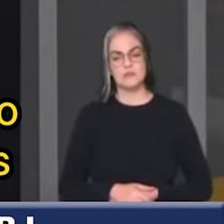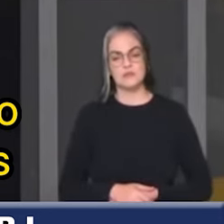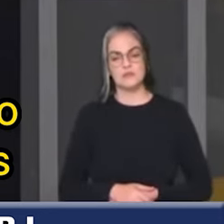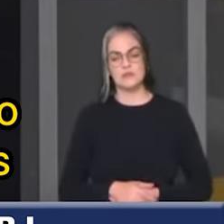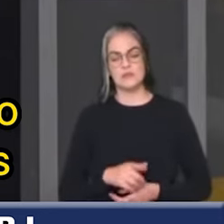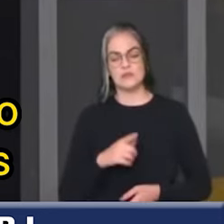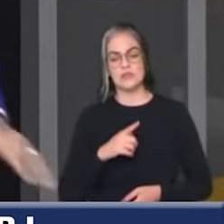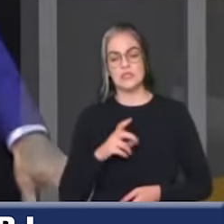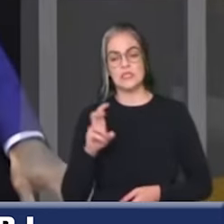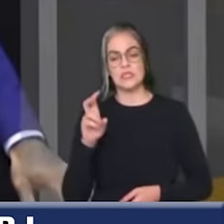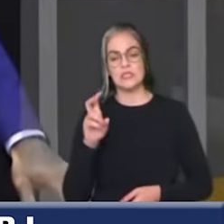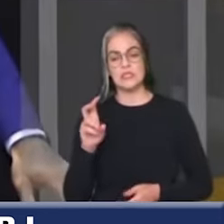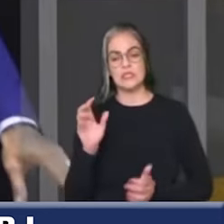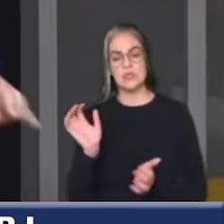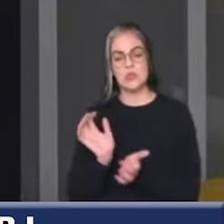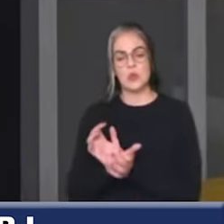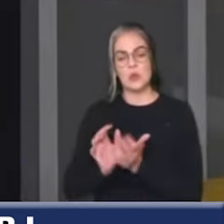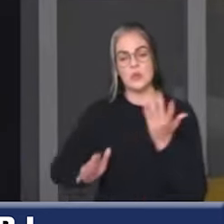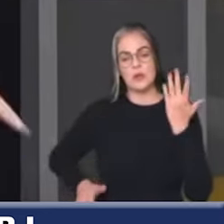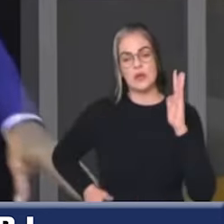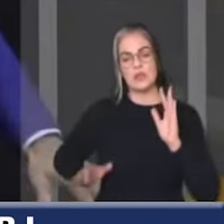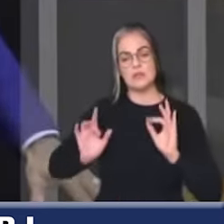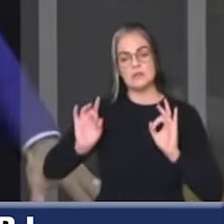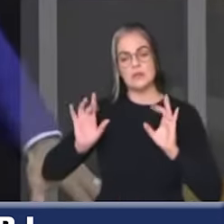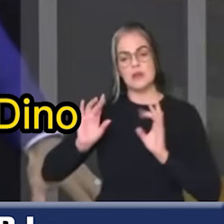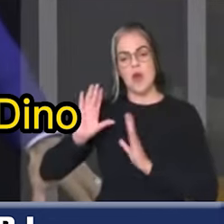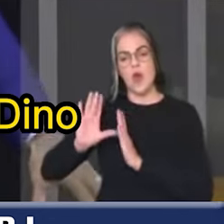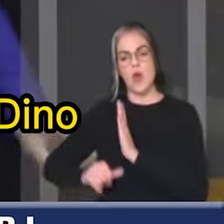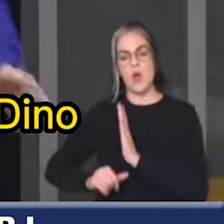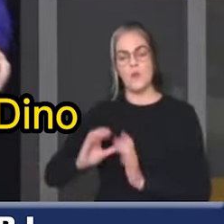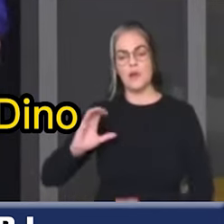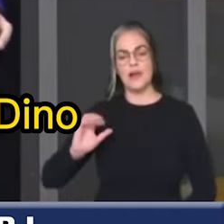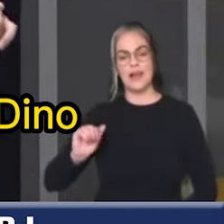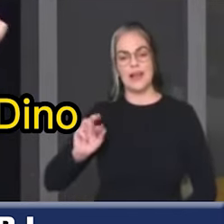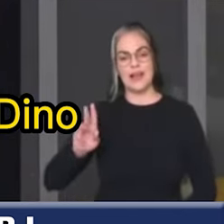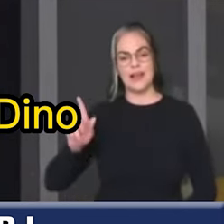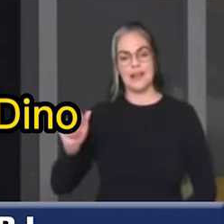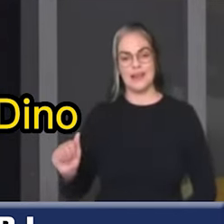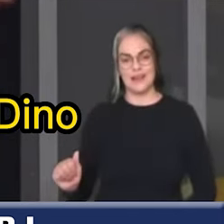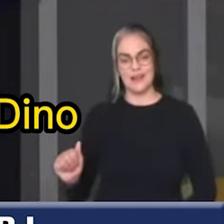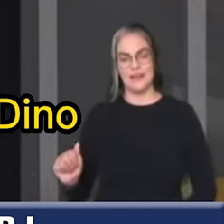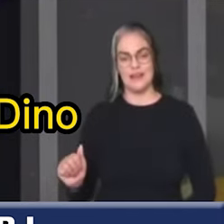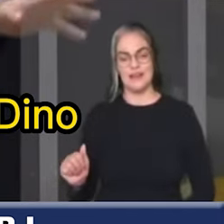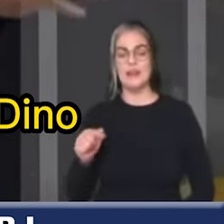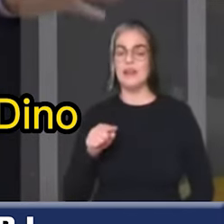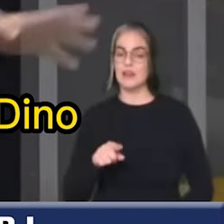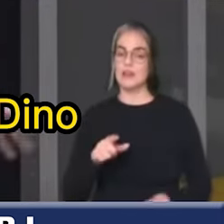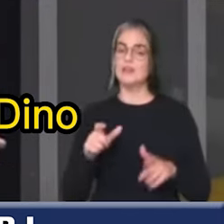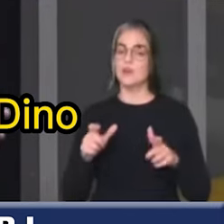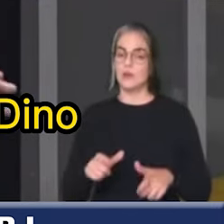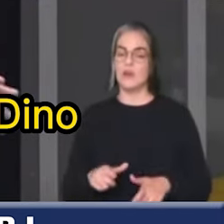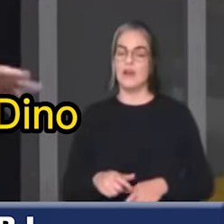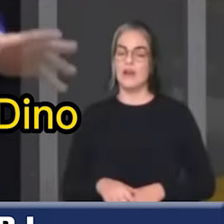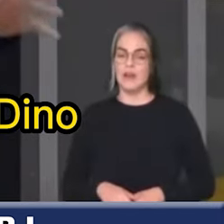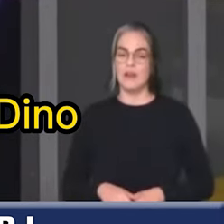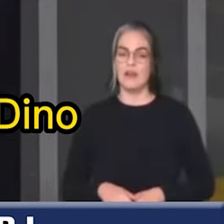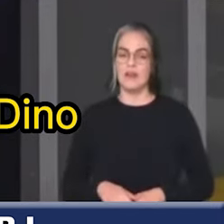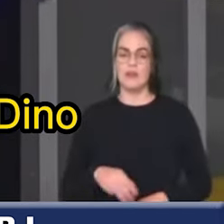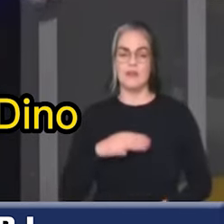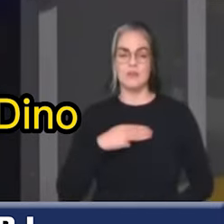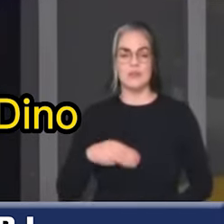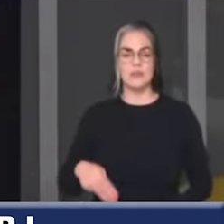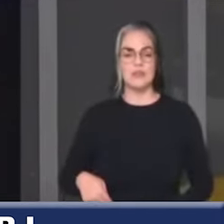quadrilhas especializadas em roubo de carga. Esse foi o local onde Flávio Dino foi como